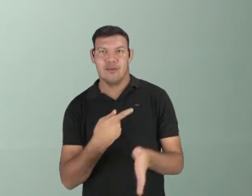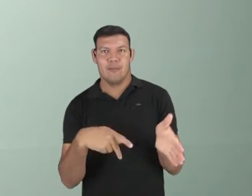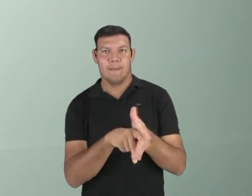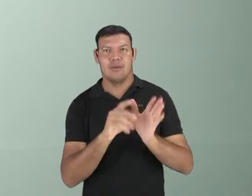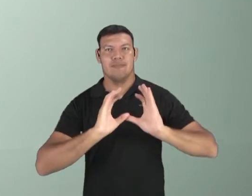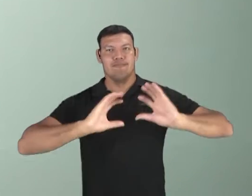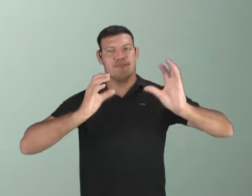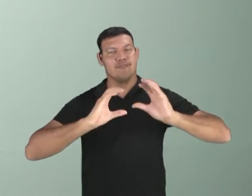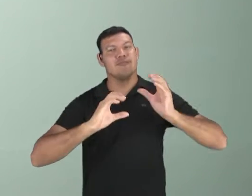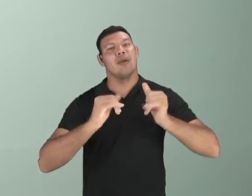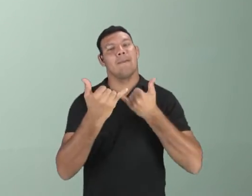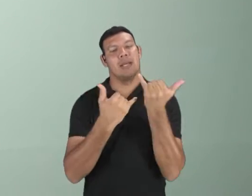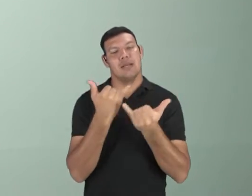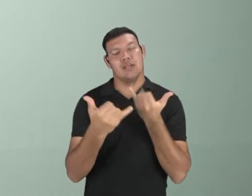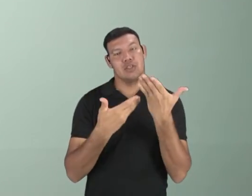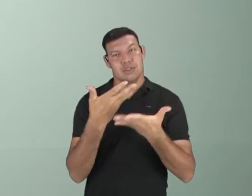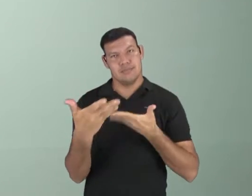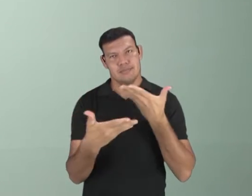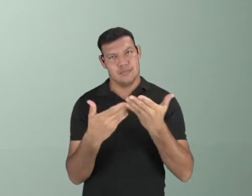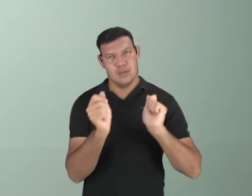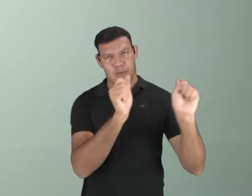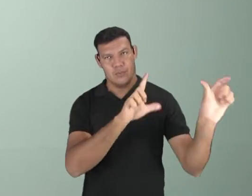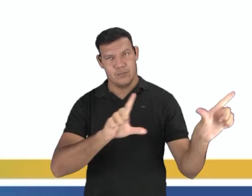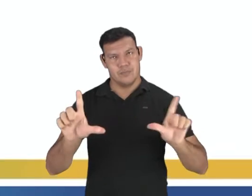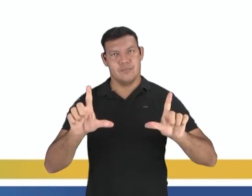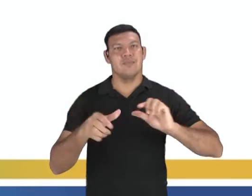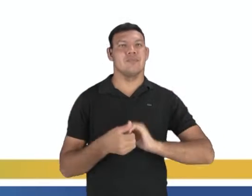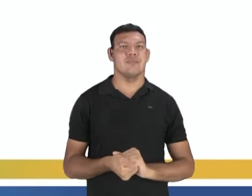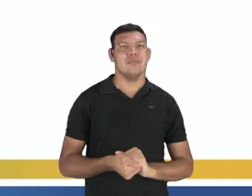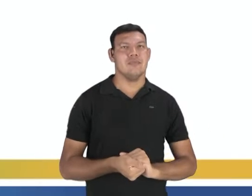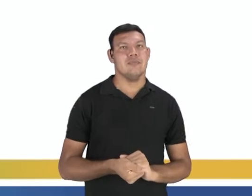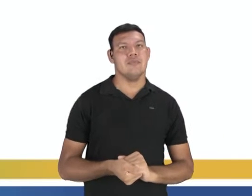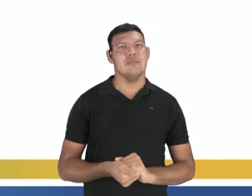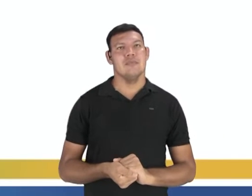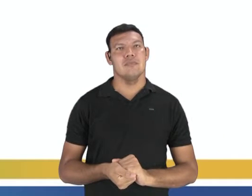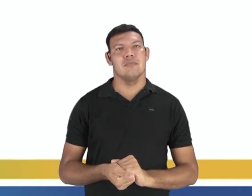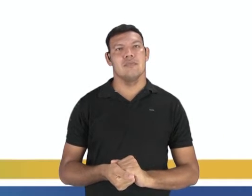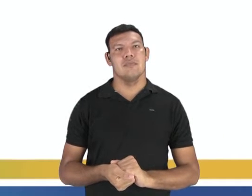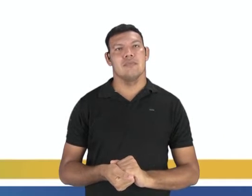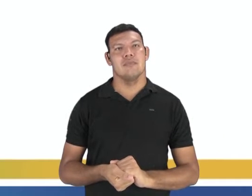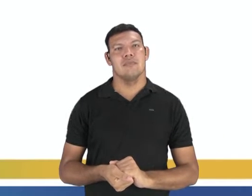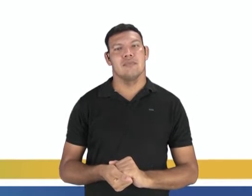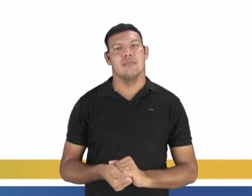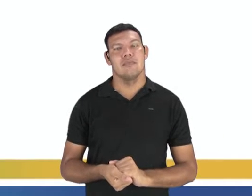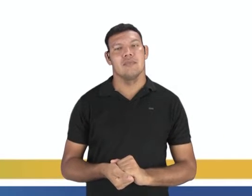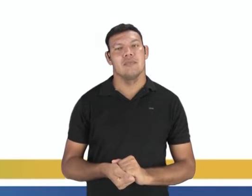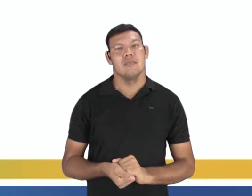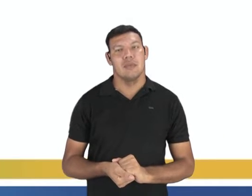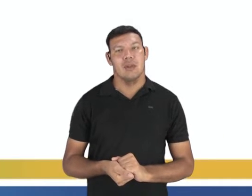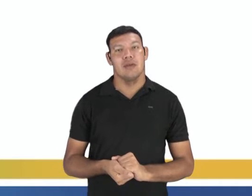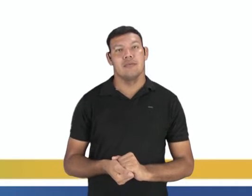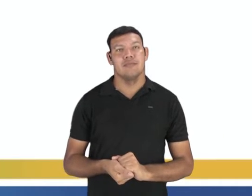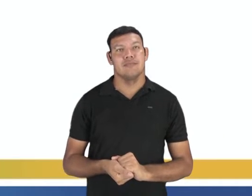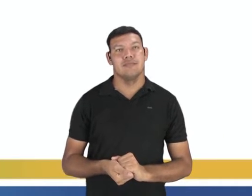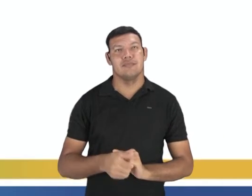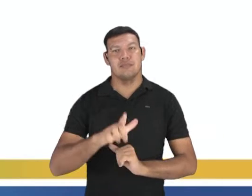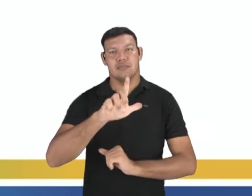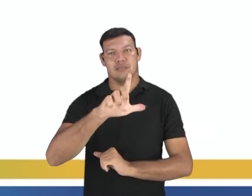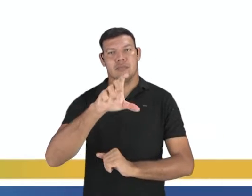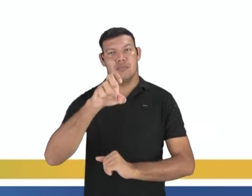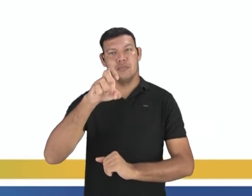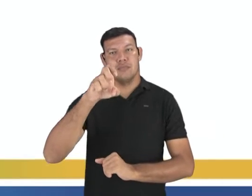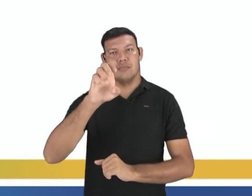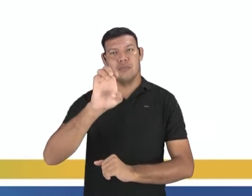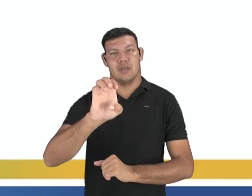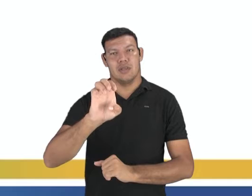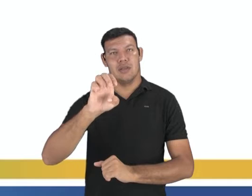aí cooperativo, tá bom? Vamos seguir? Próximo jogo cooperativo que vamos aprender é o lençol ball. No lençol